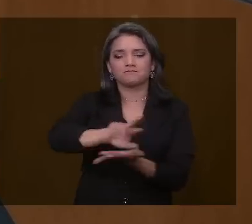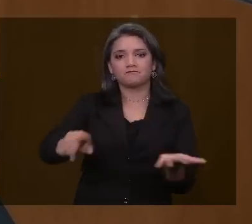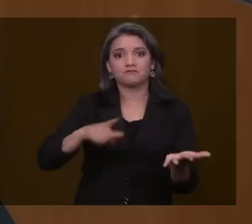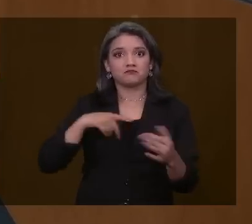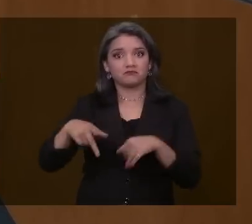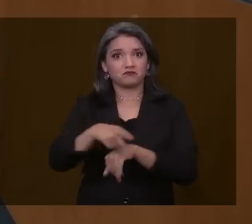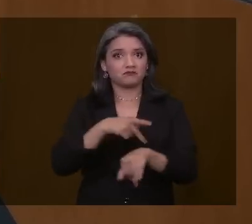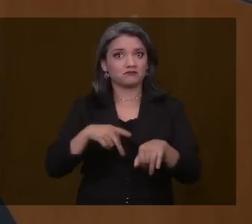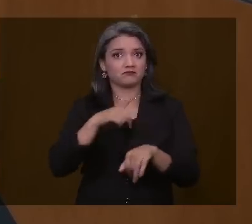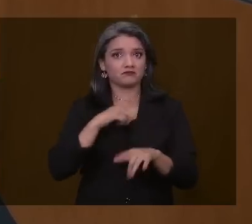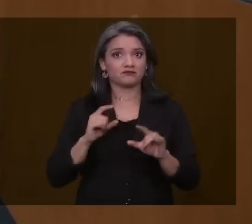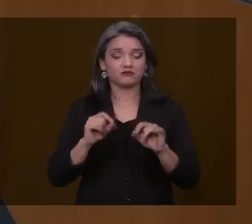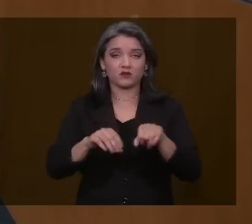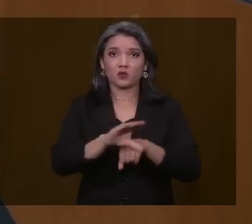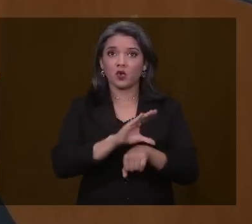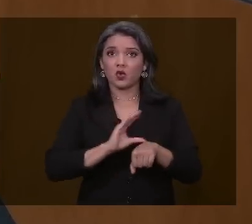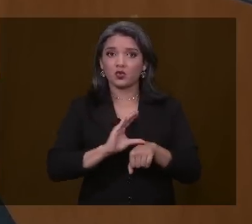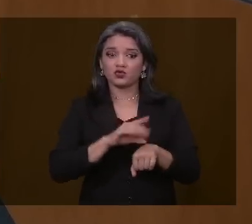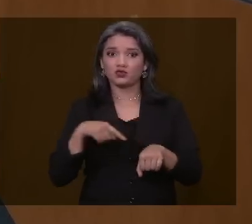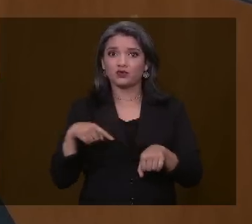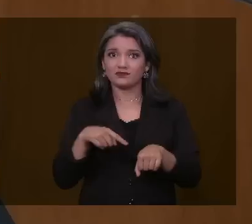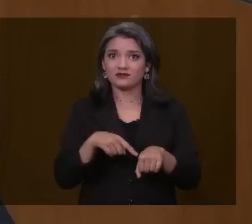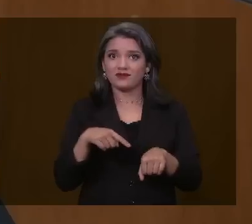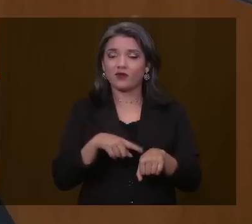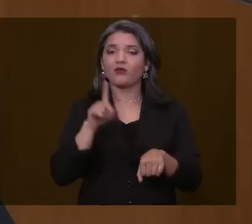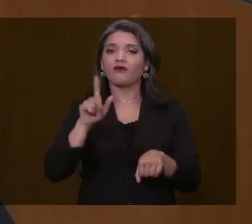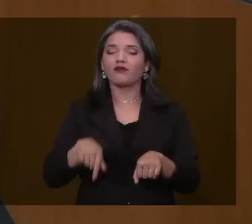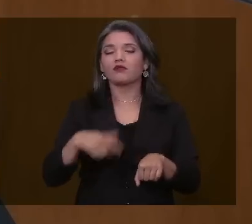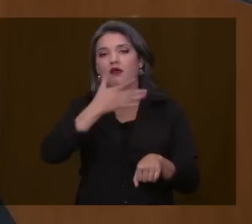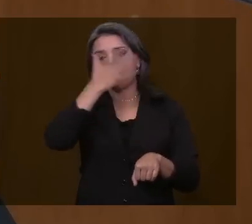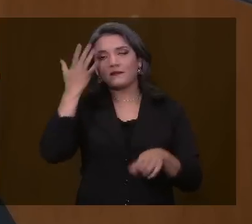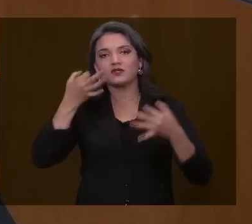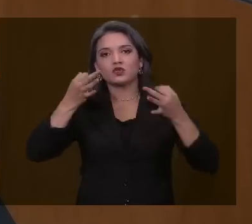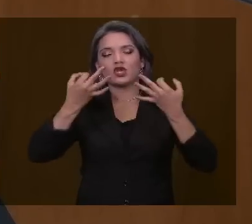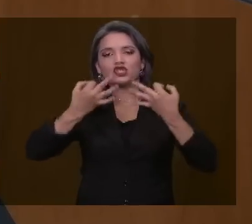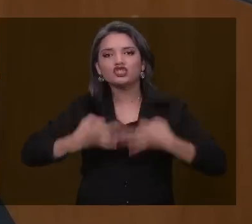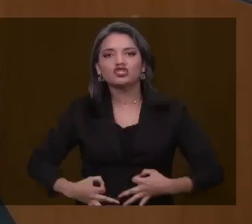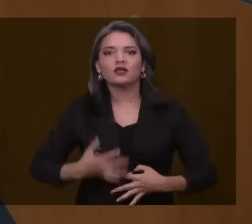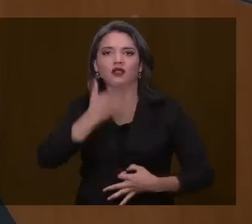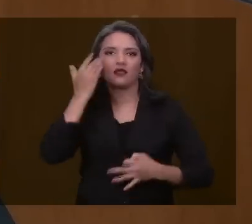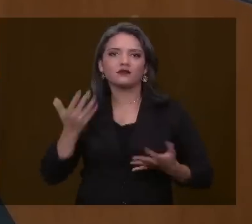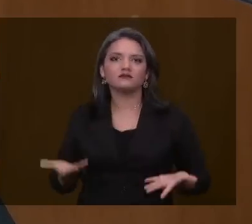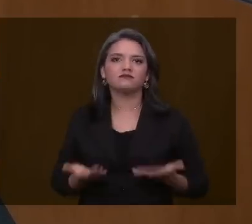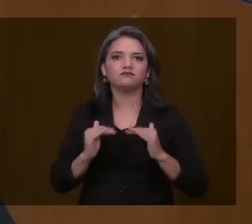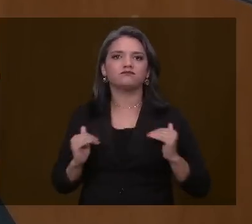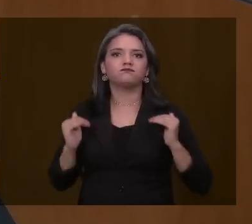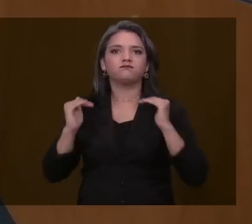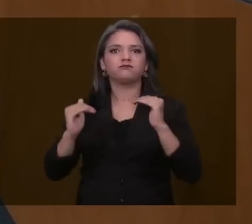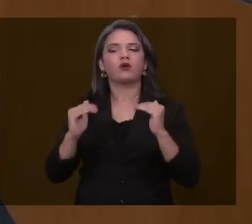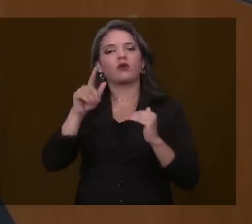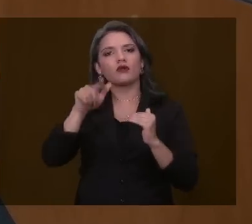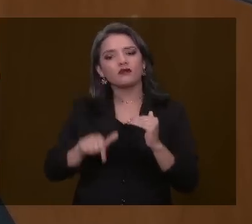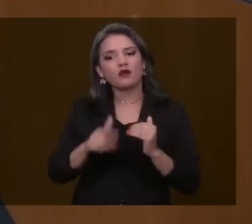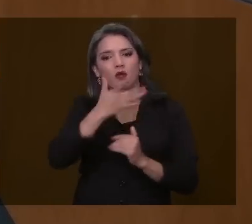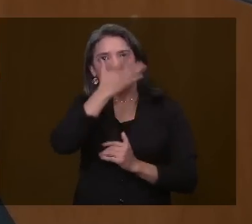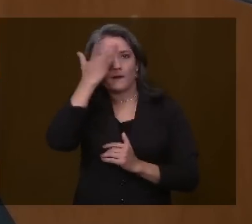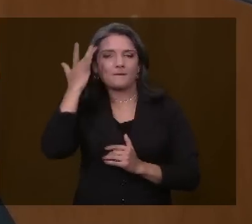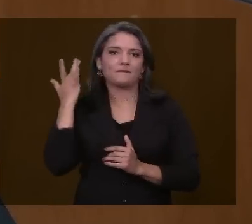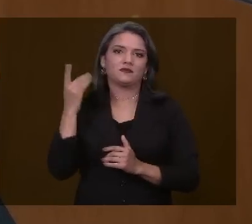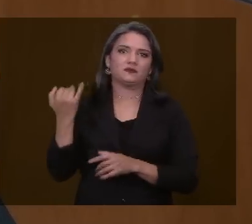uma Constituição que elevou a dignidade da pessoa humana à condição de pedra